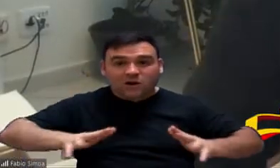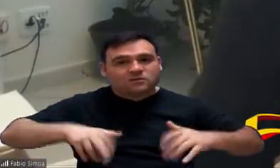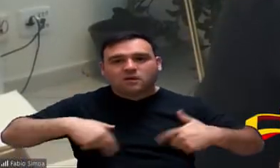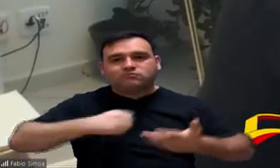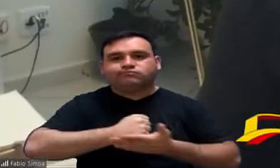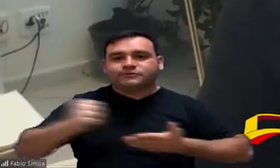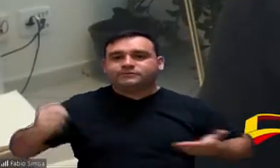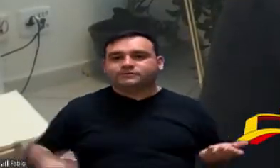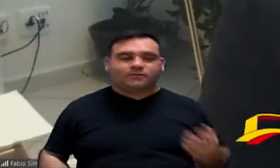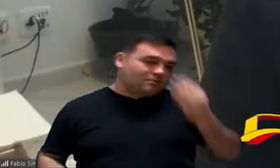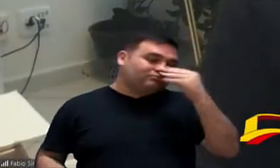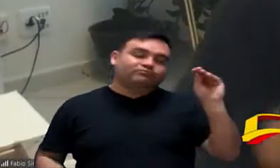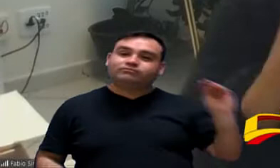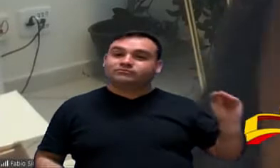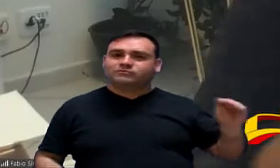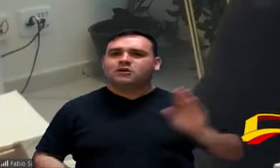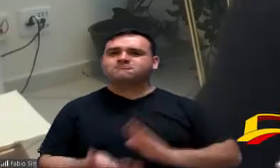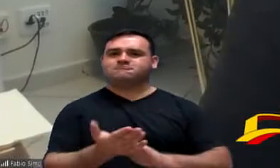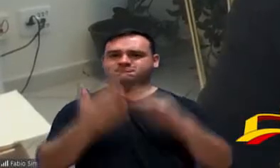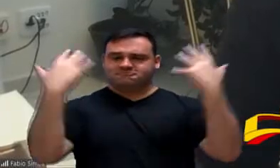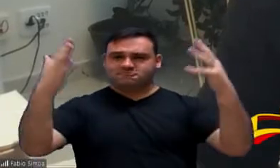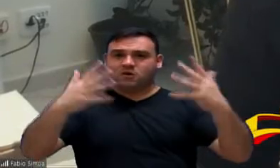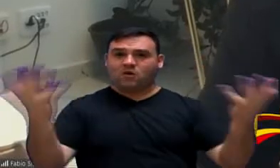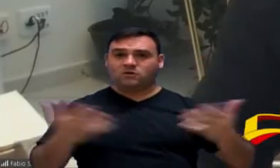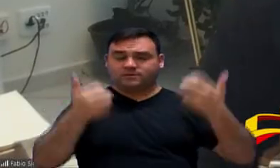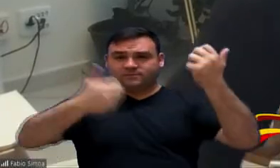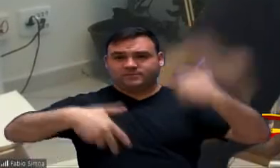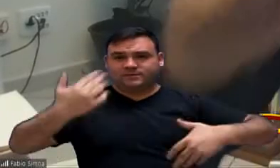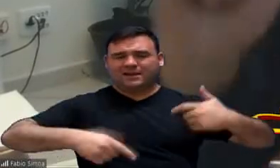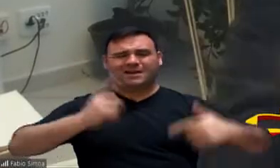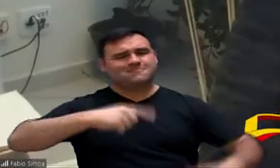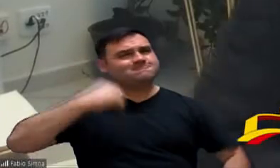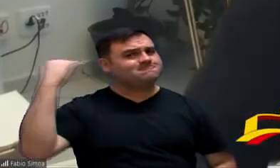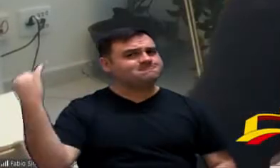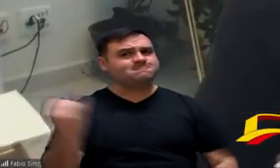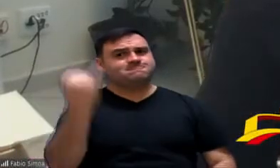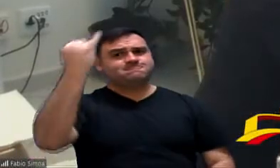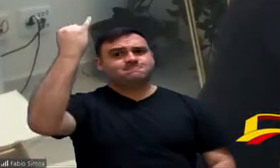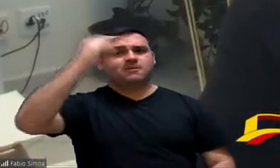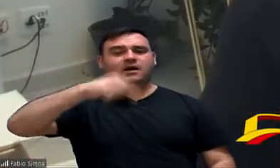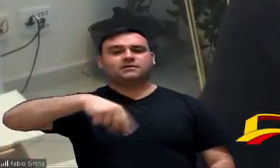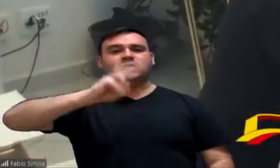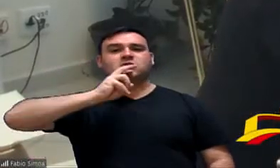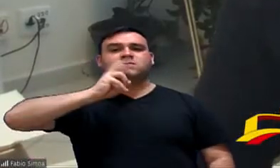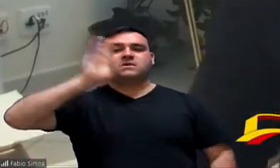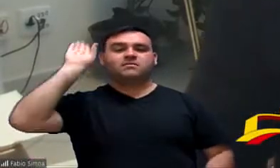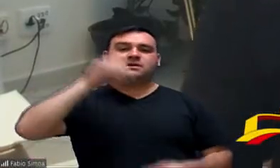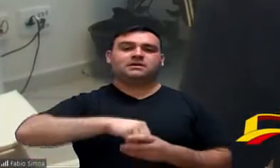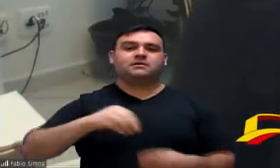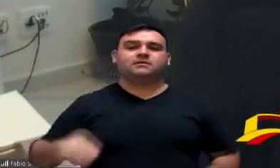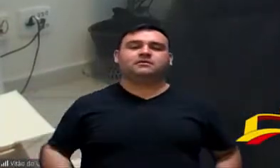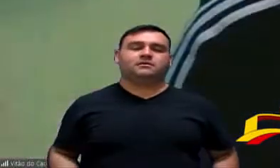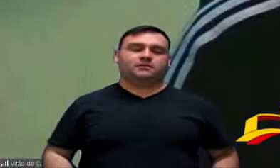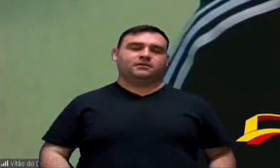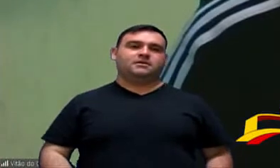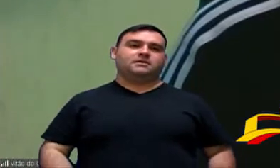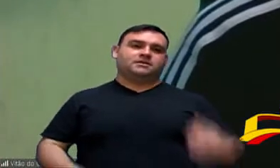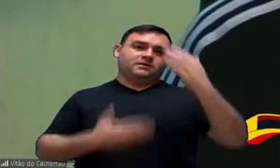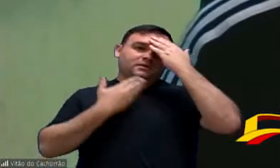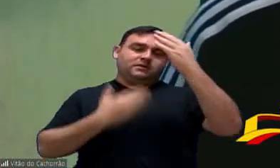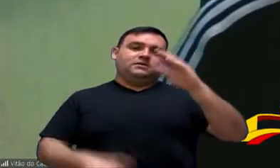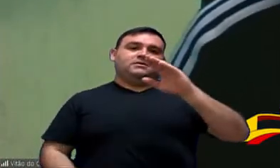vez, parabenizo o vereador para levantar essa bandeira que é de tão extrema importância aqui em Sorocaba. Obrigado,